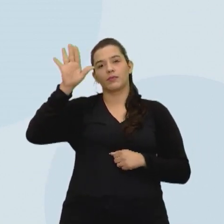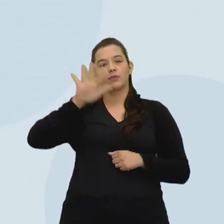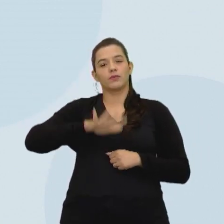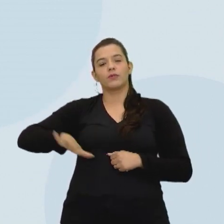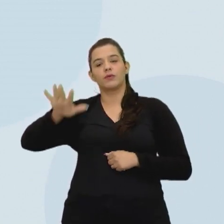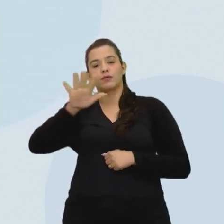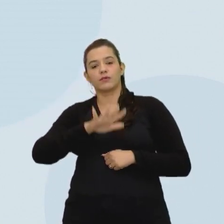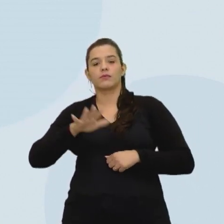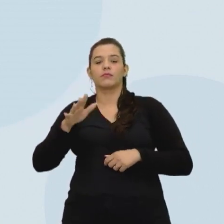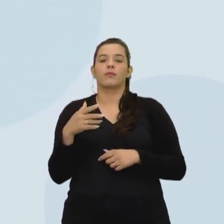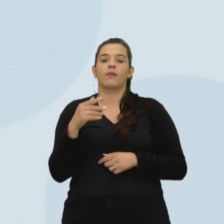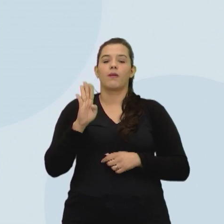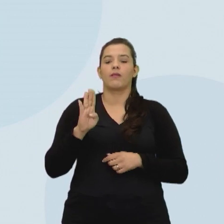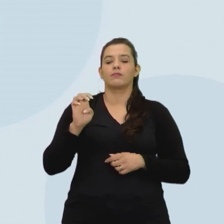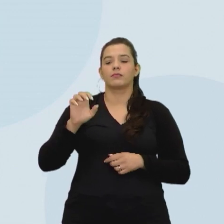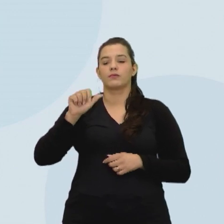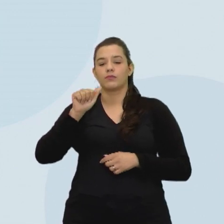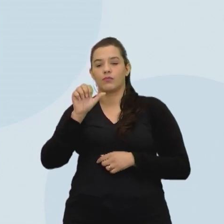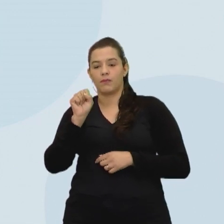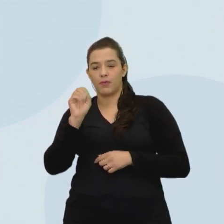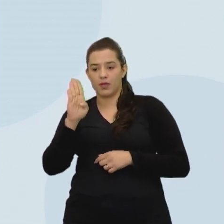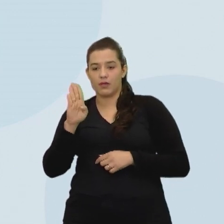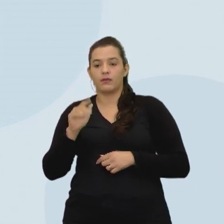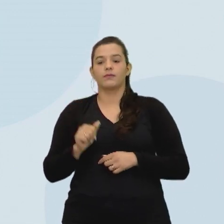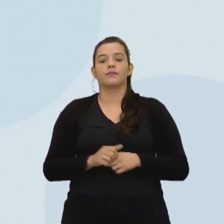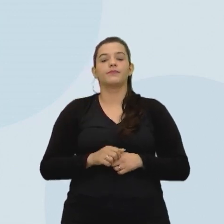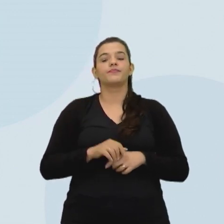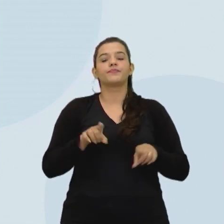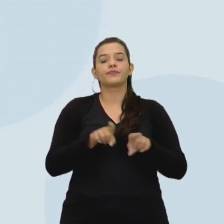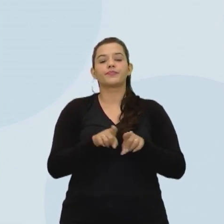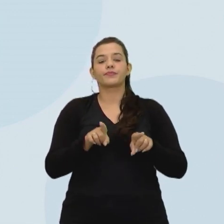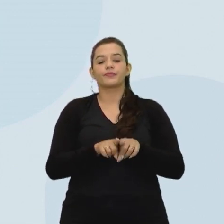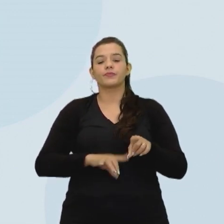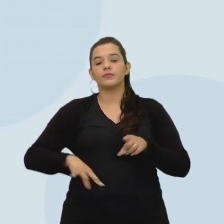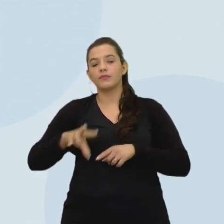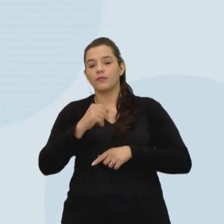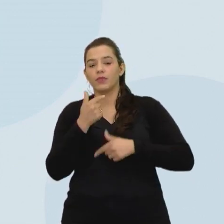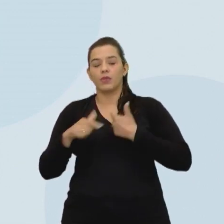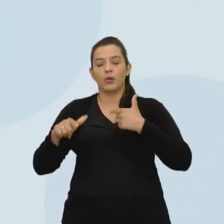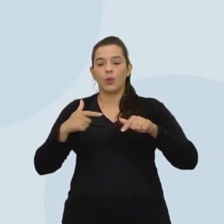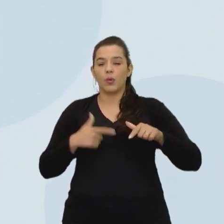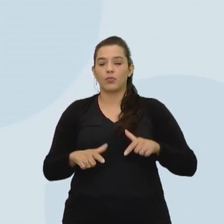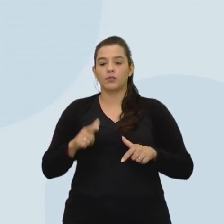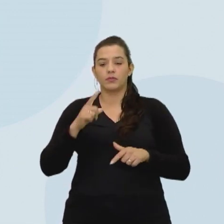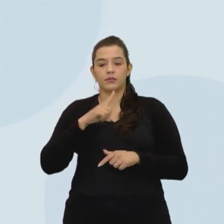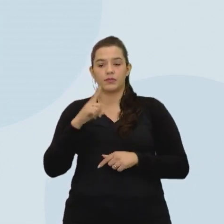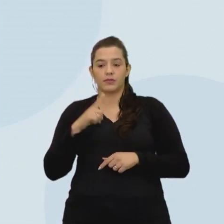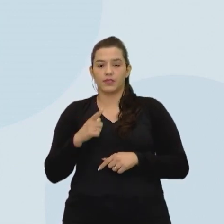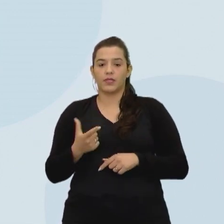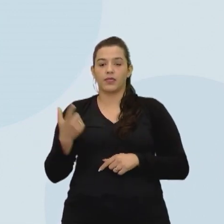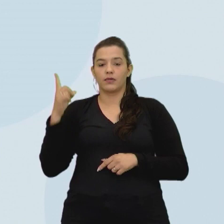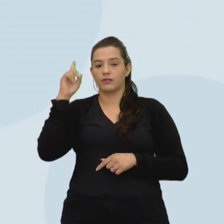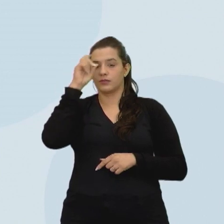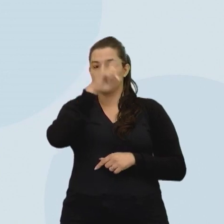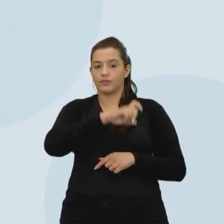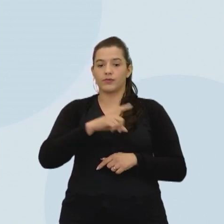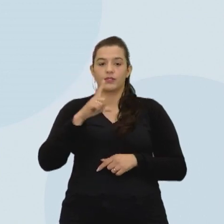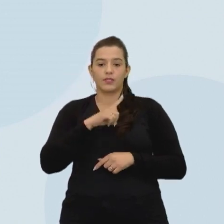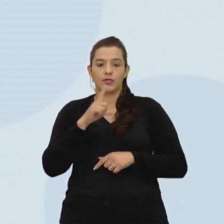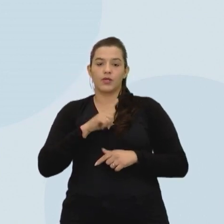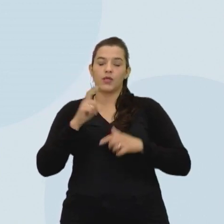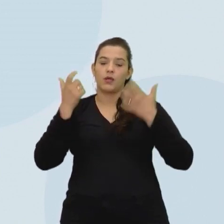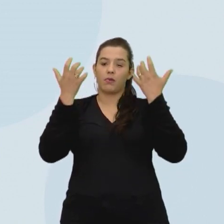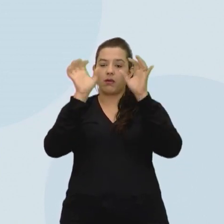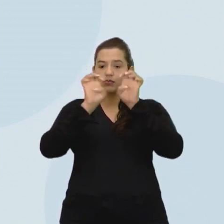aí da Serra do Mar, a região que tem lá os dobramentos antigos, que aí não tem lá o efeito dessa ruptura